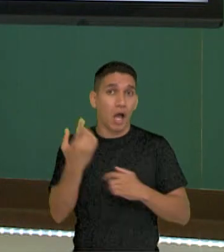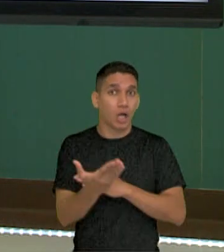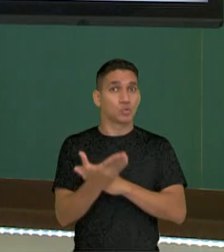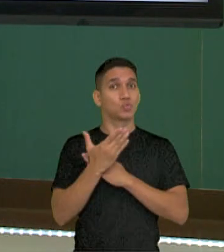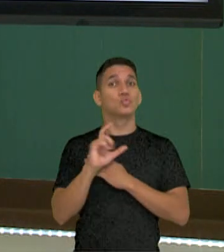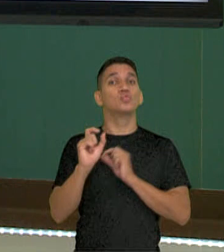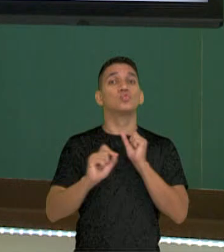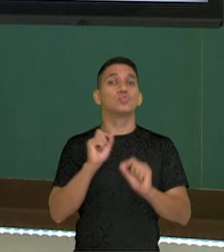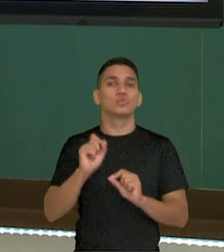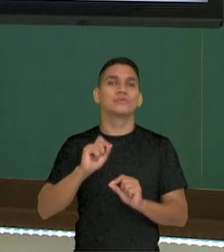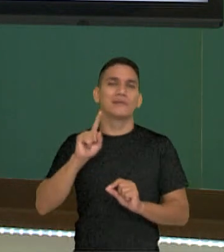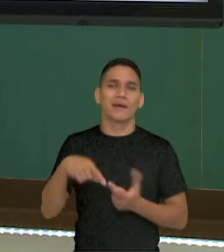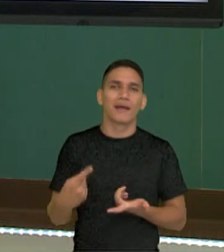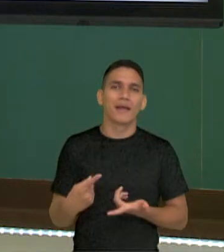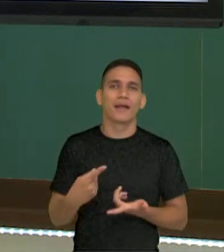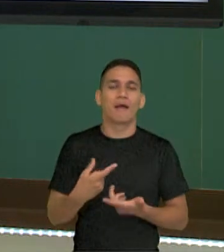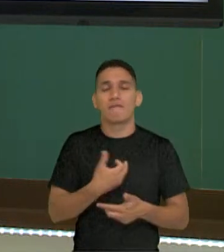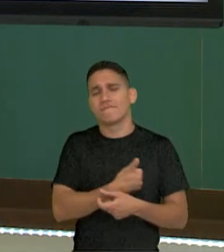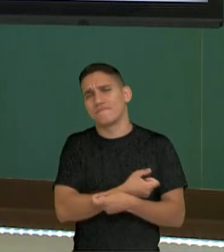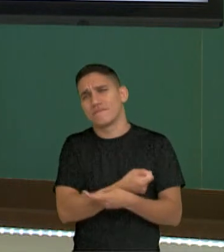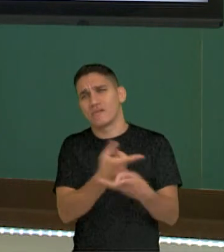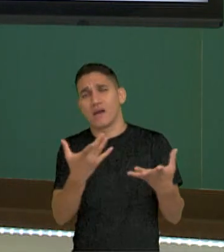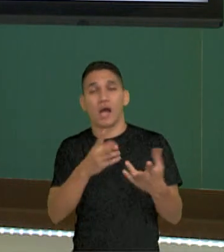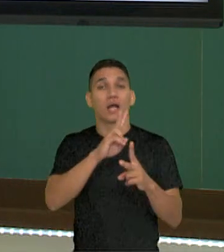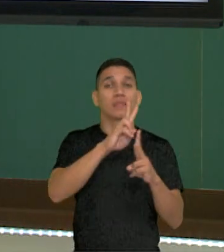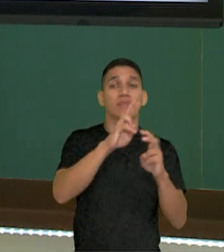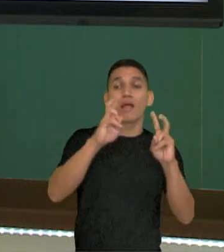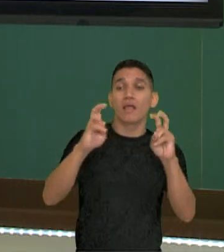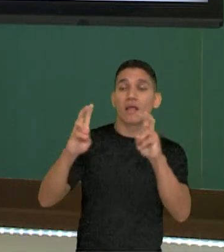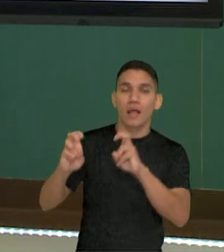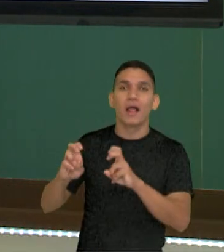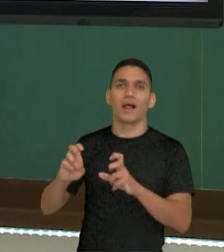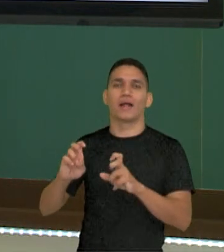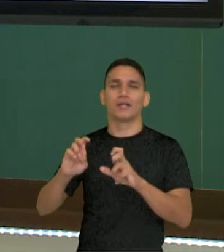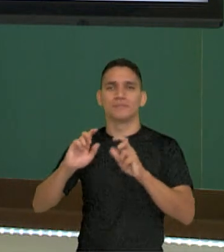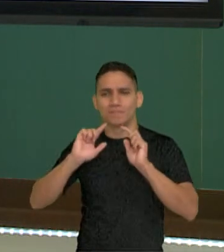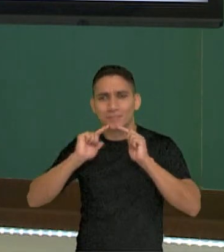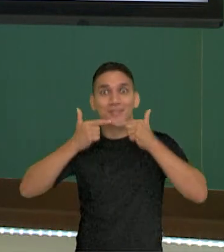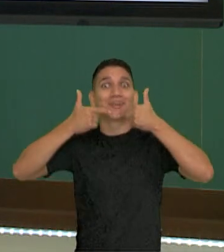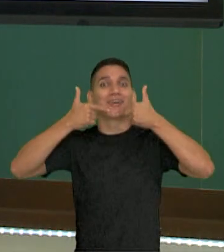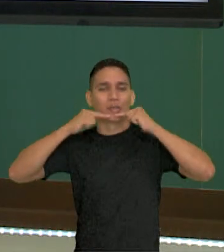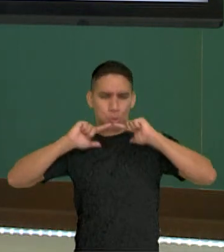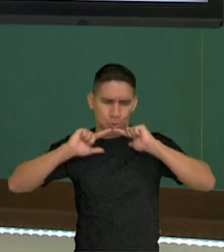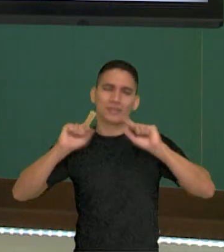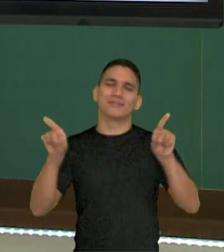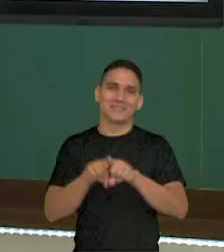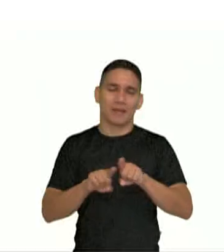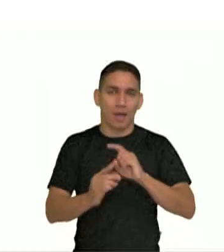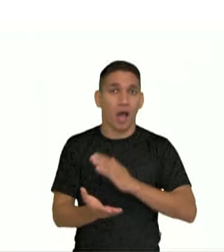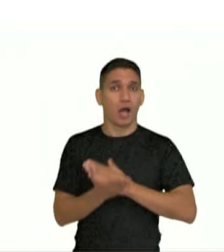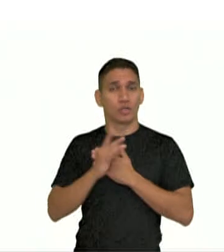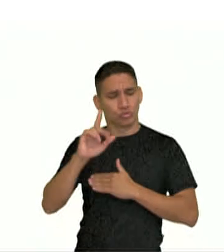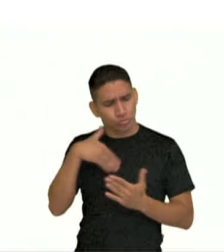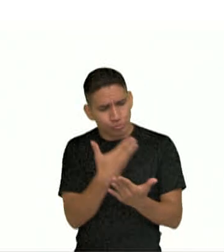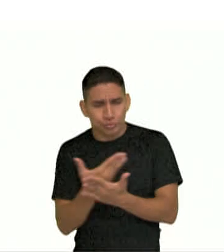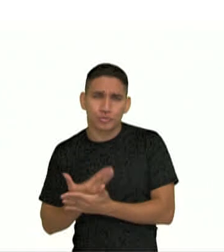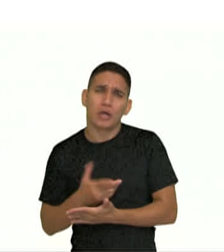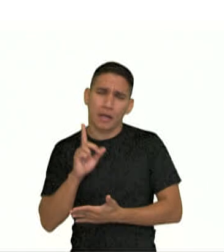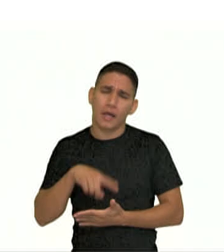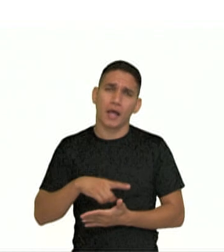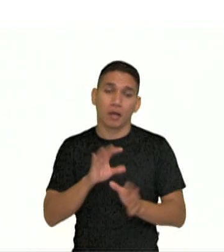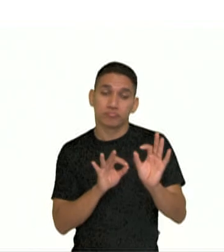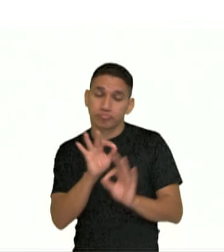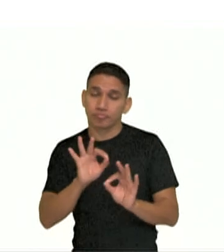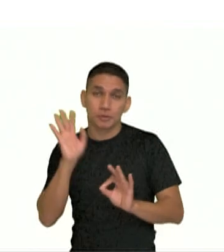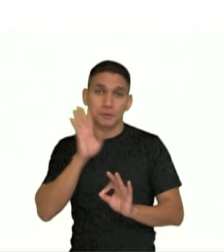né? Que tem vários temas, né, de humor, tanto para ajudar nos nossos estudos. Então, é um programa bem legal,